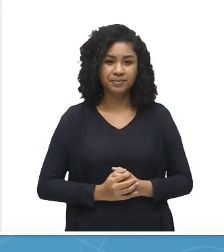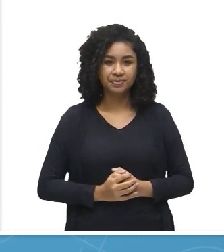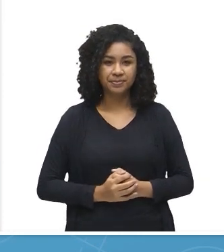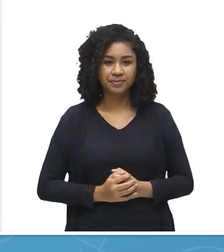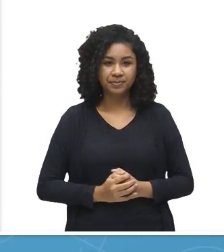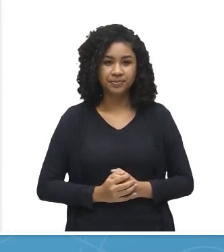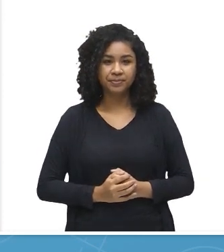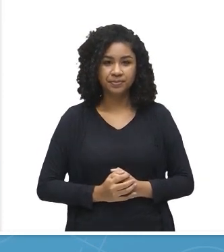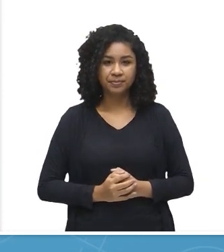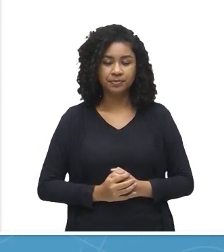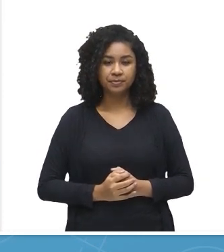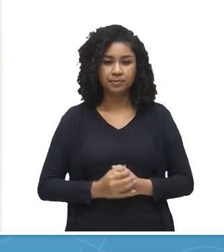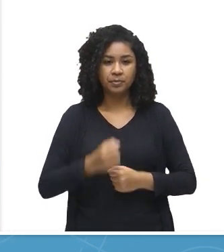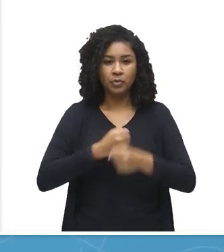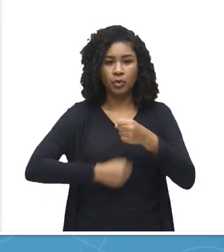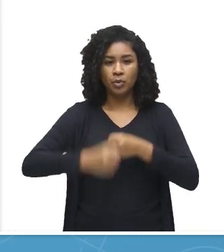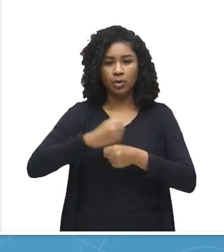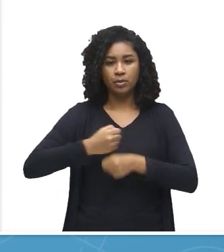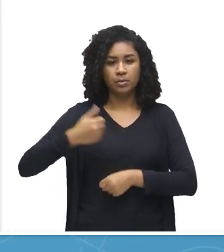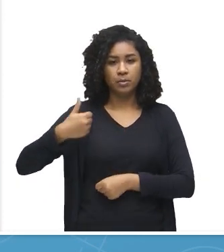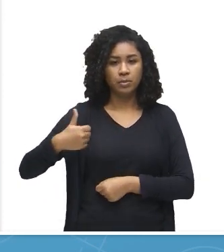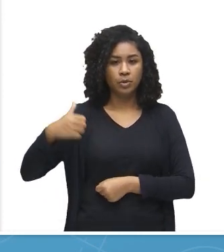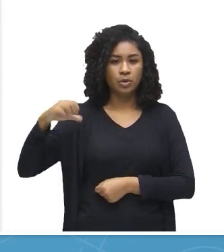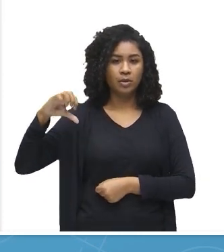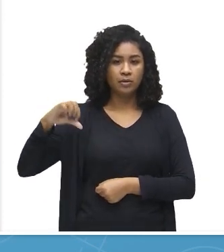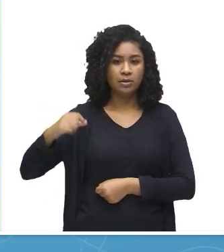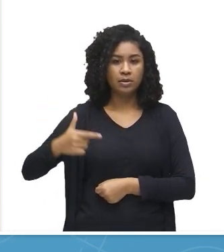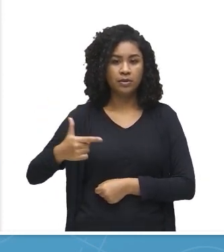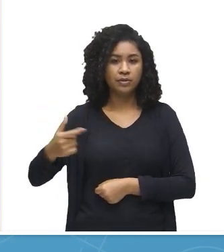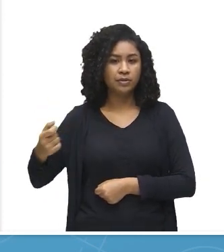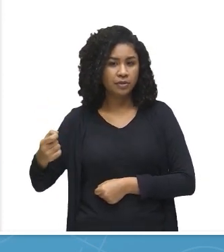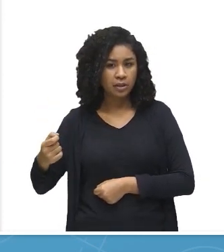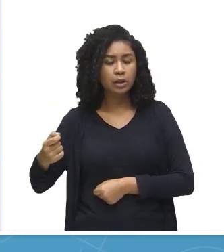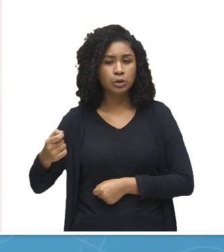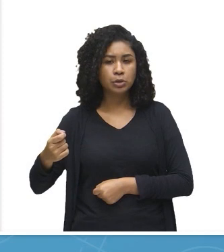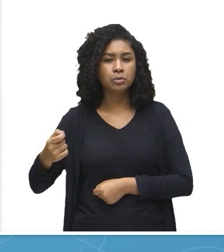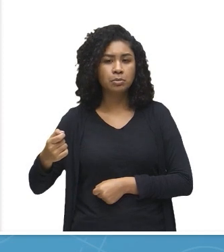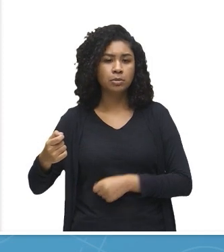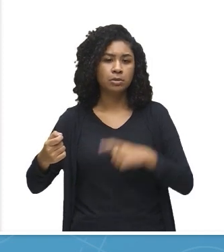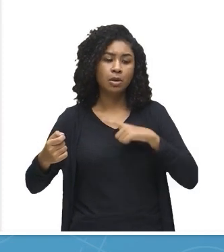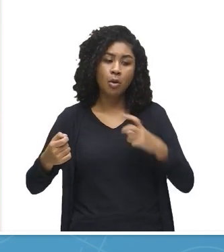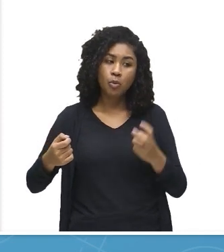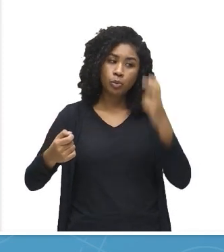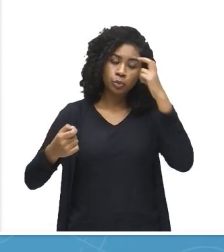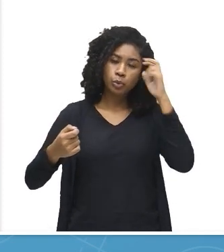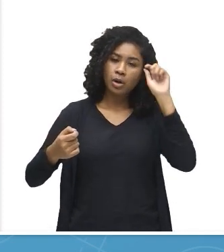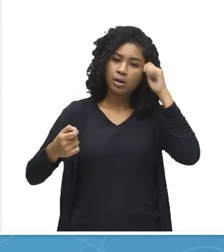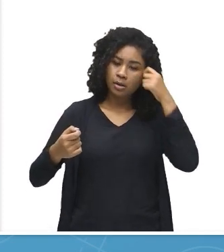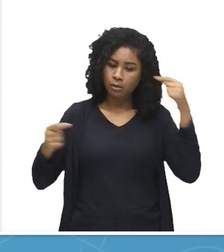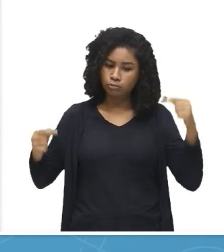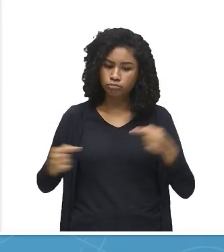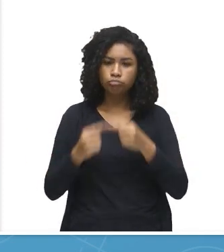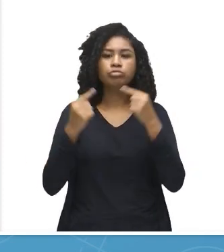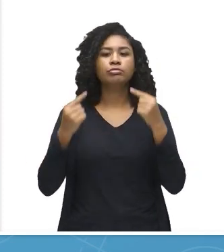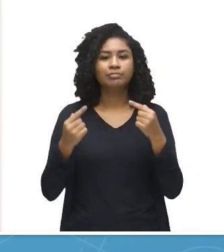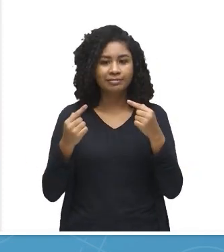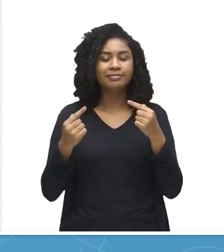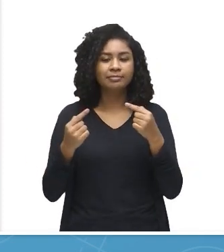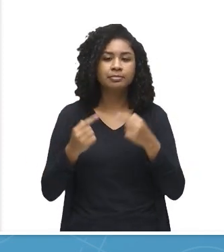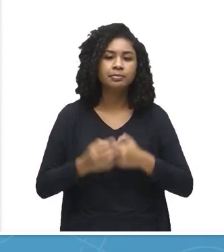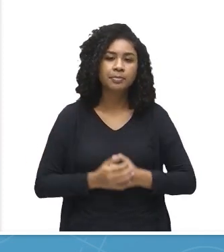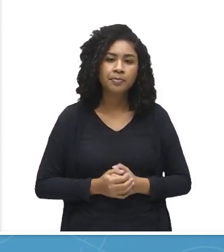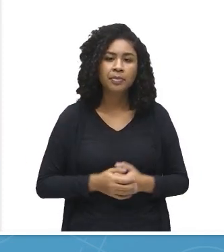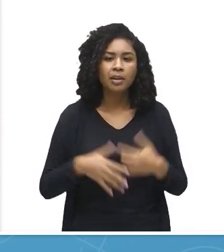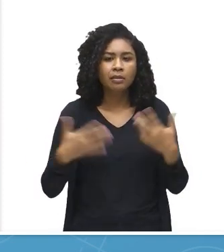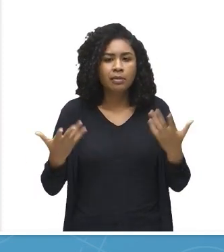no Rio de Janeiro. Na década de 1920, por ser ligado à cultura negra, era mal visto e quem fosse pego